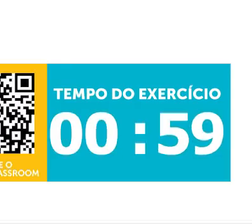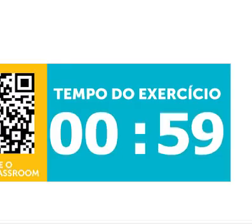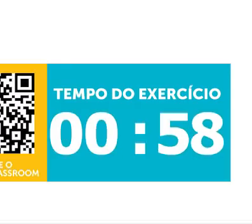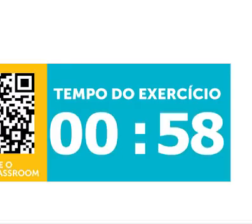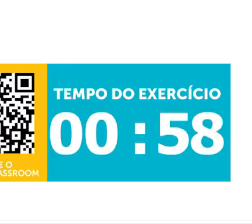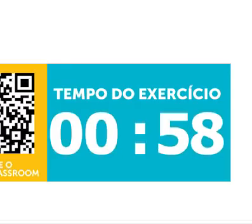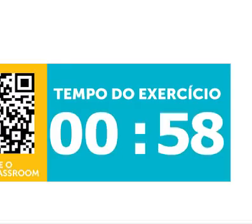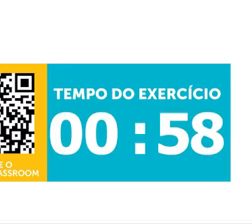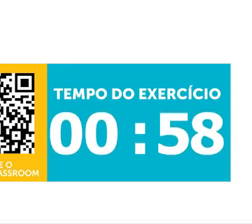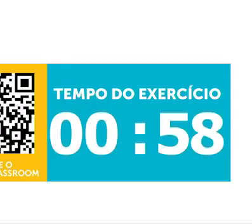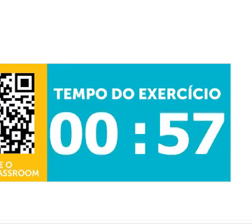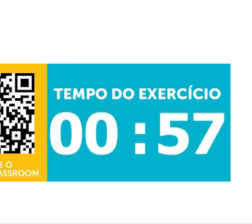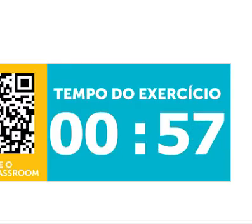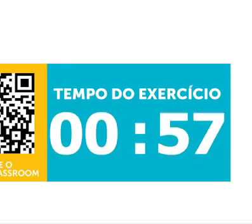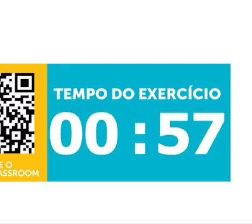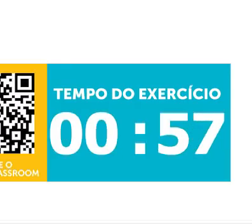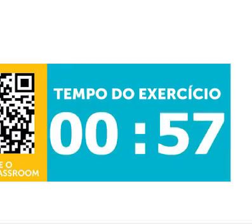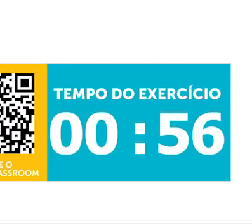Tchau.